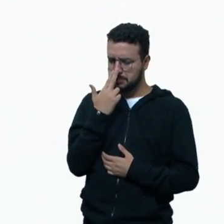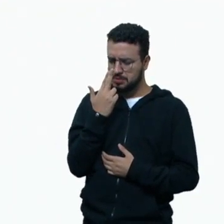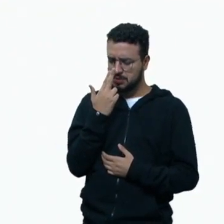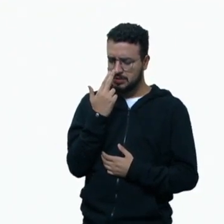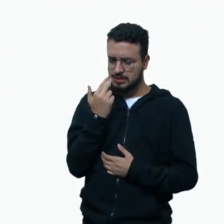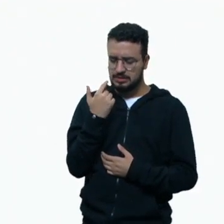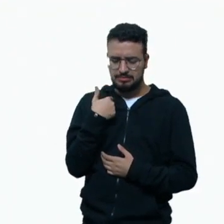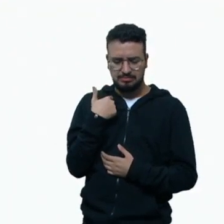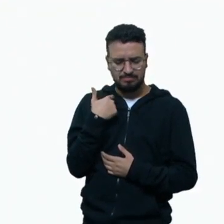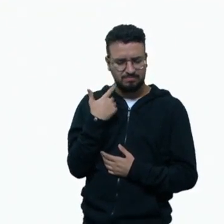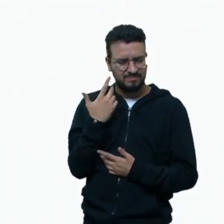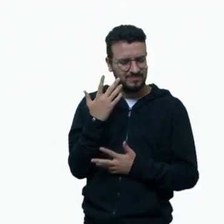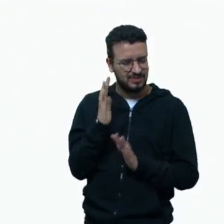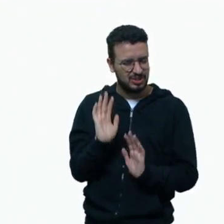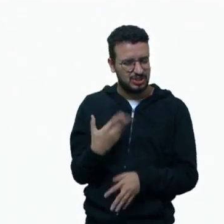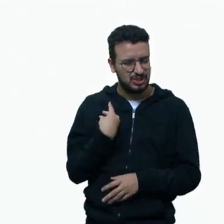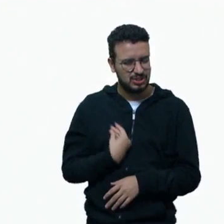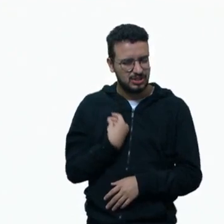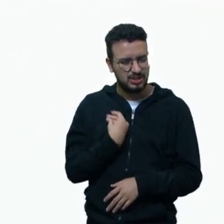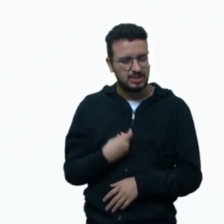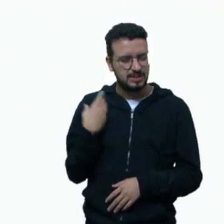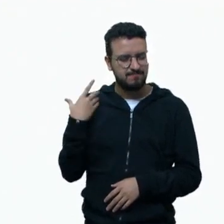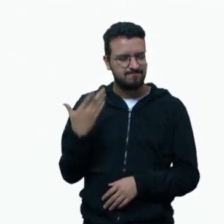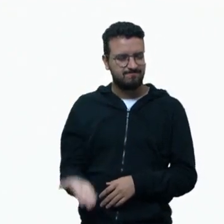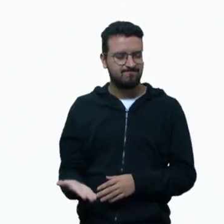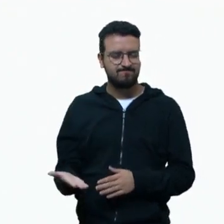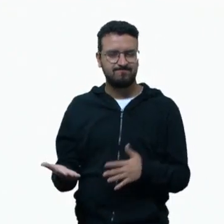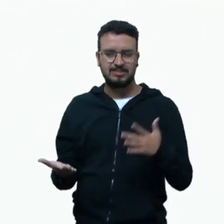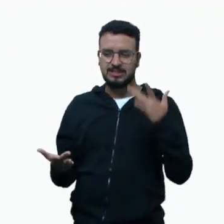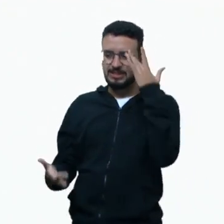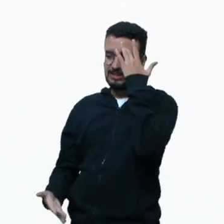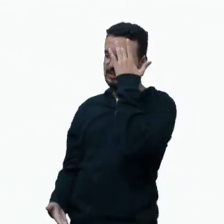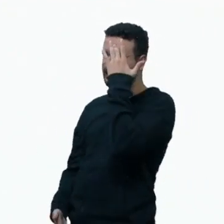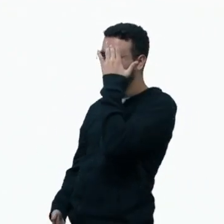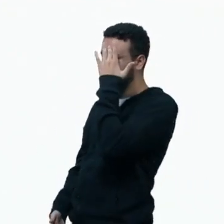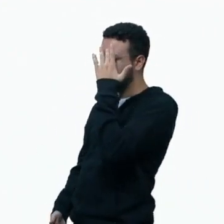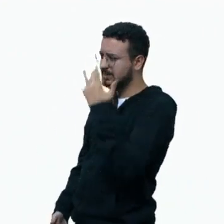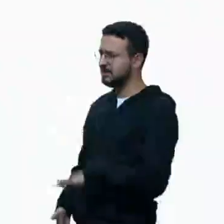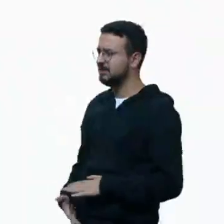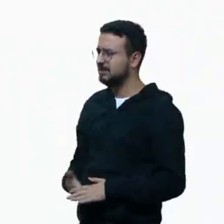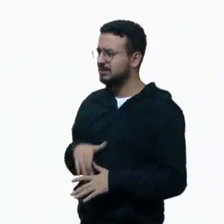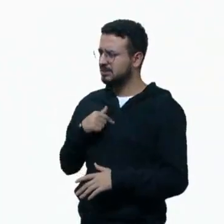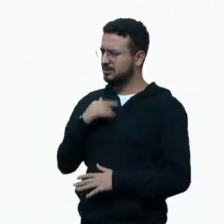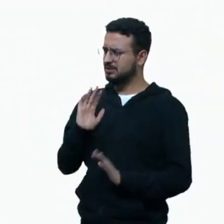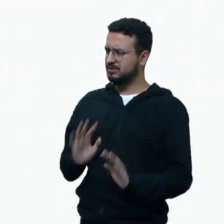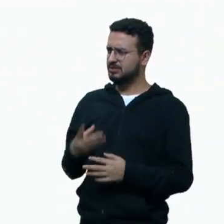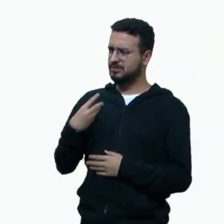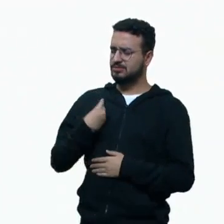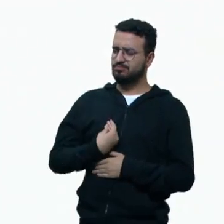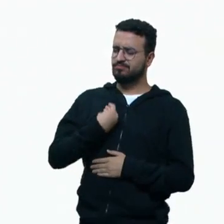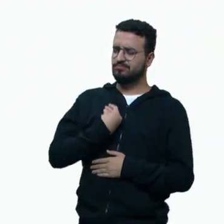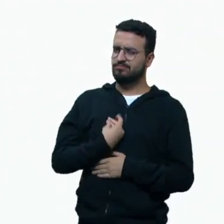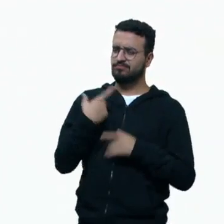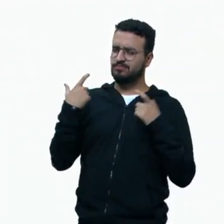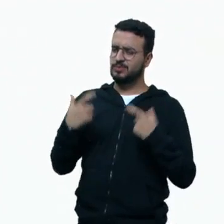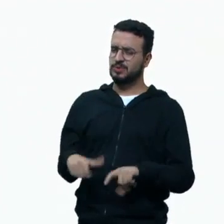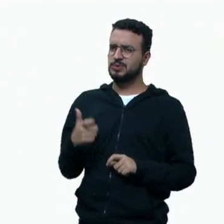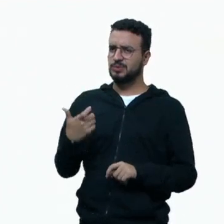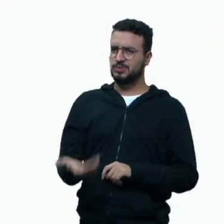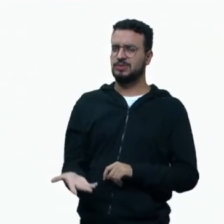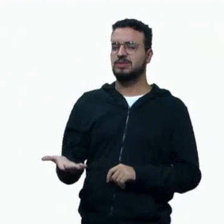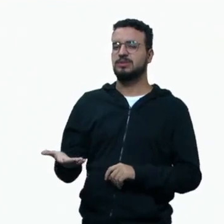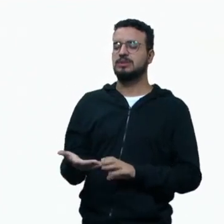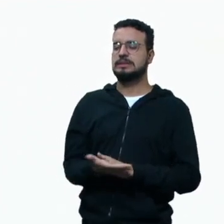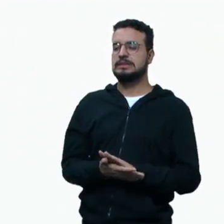você tenta lembrar se você já esteve lá? Se você já foi alguma vez nesse lugar? E aí,